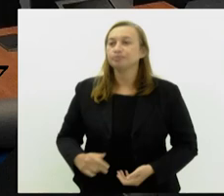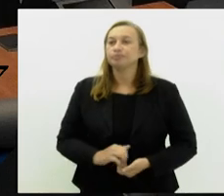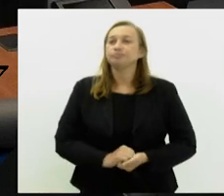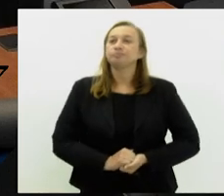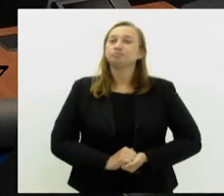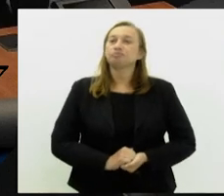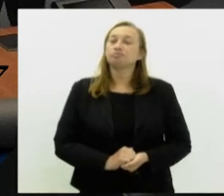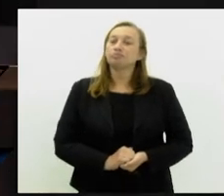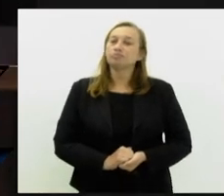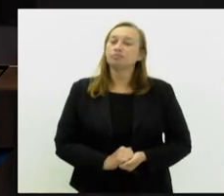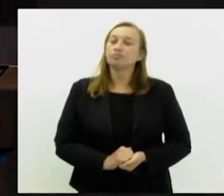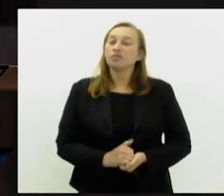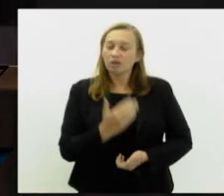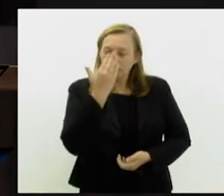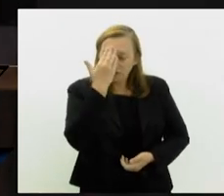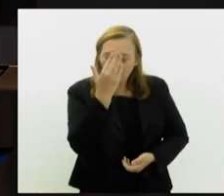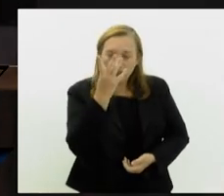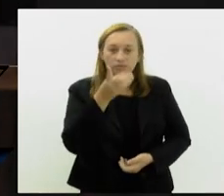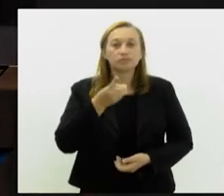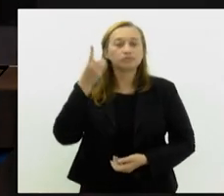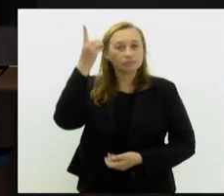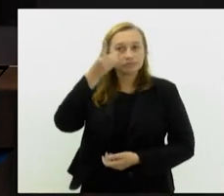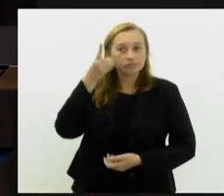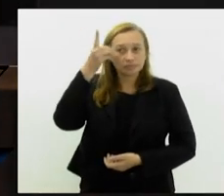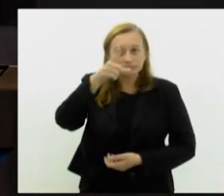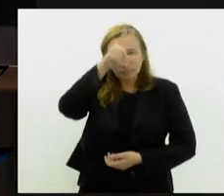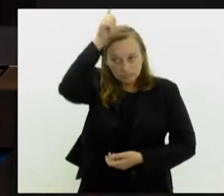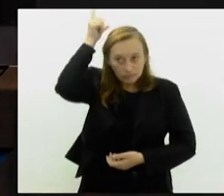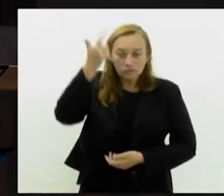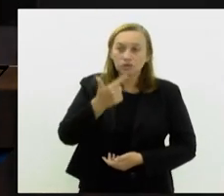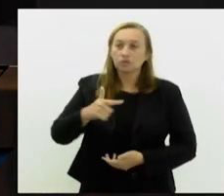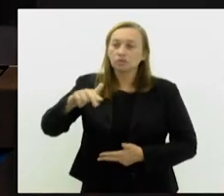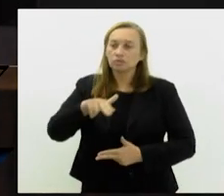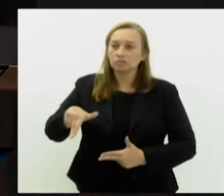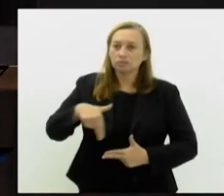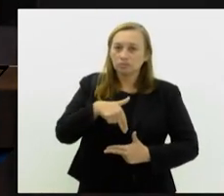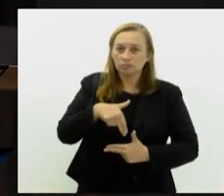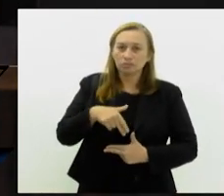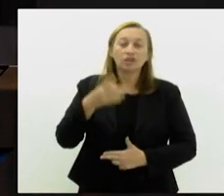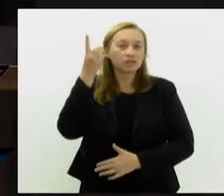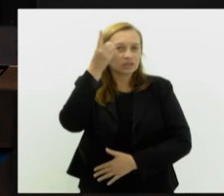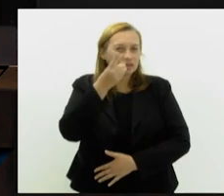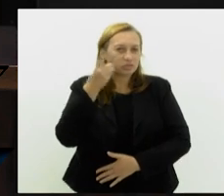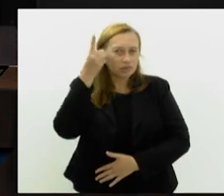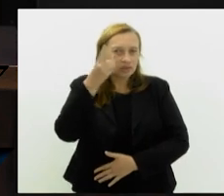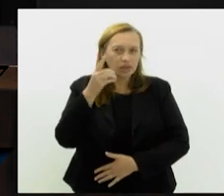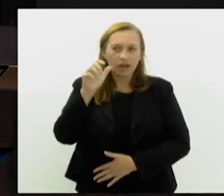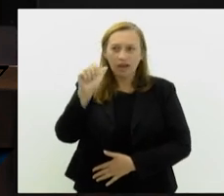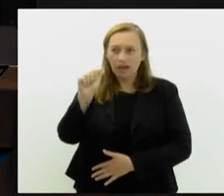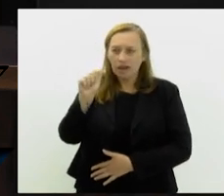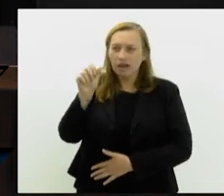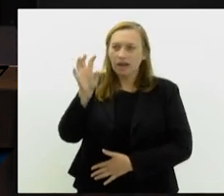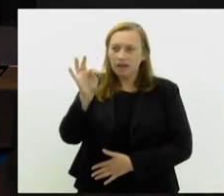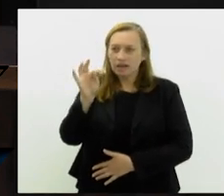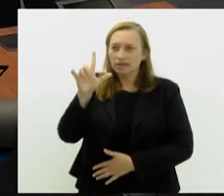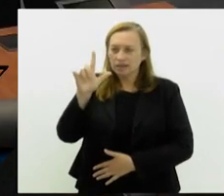Presidente Obrigada Nobre Deputado Luiz Paulo próximo orador inscrito Nobre Deputado Átila